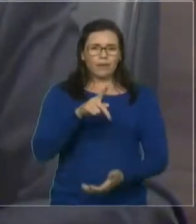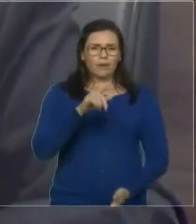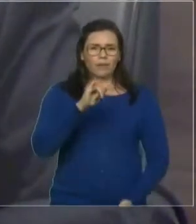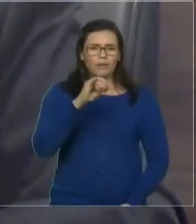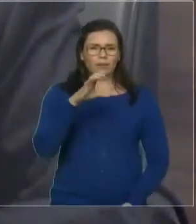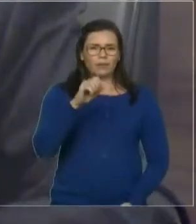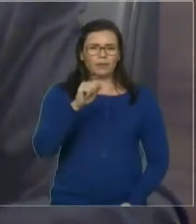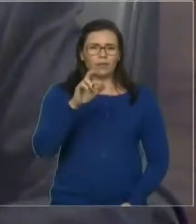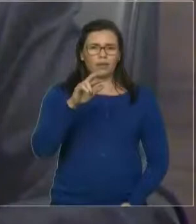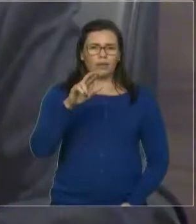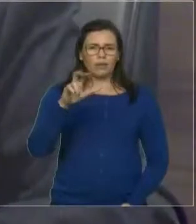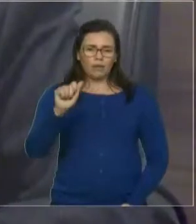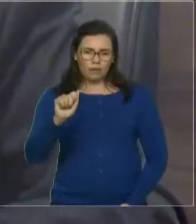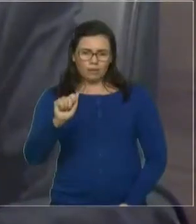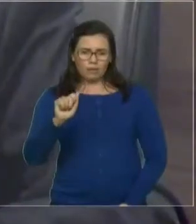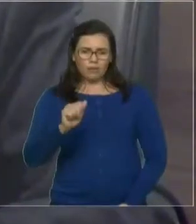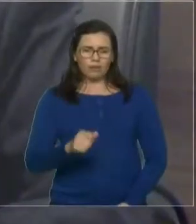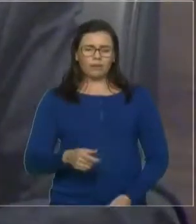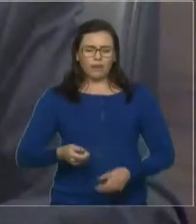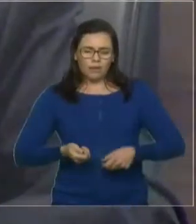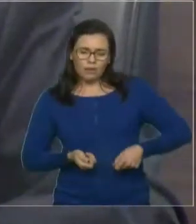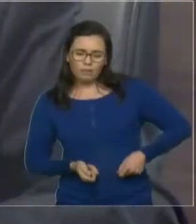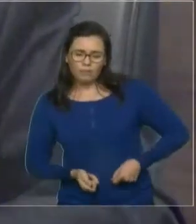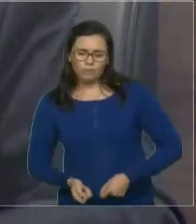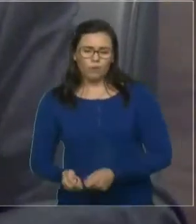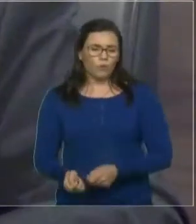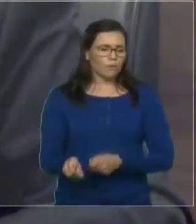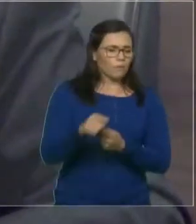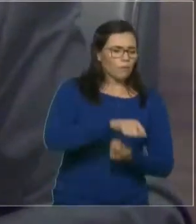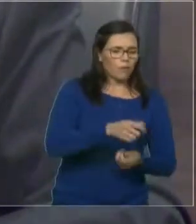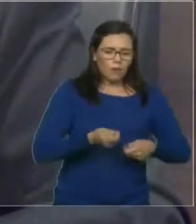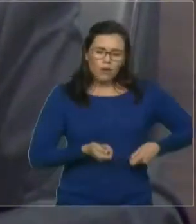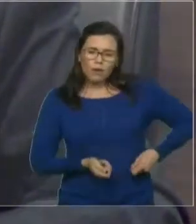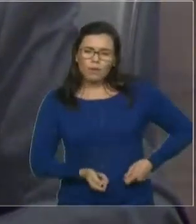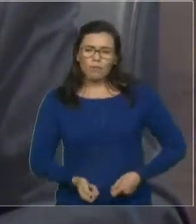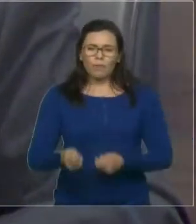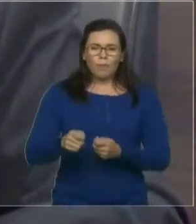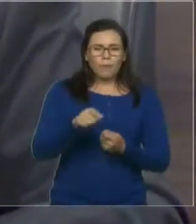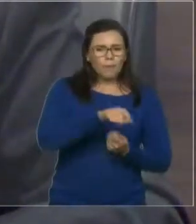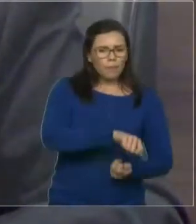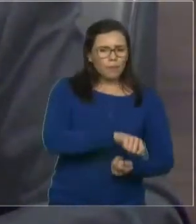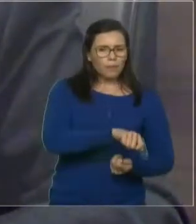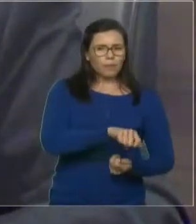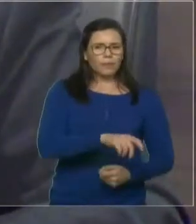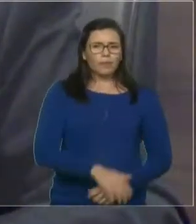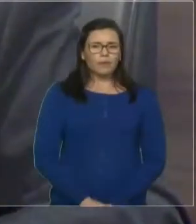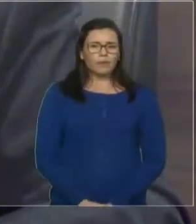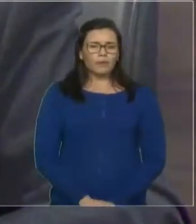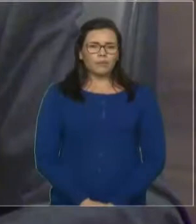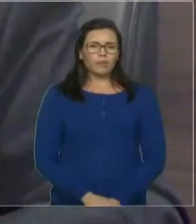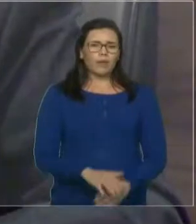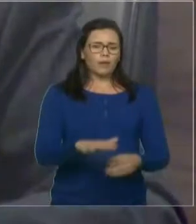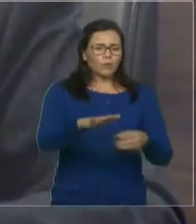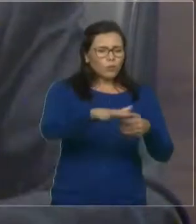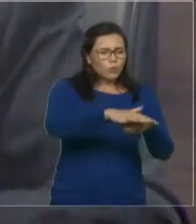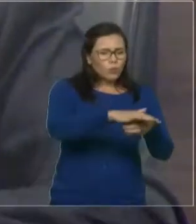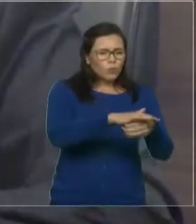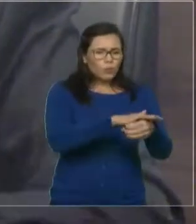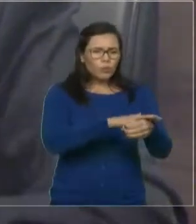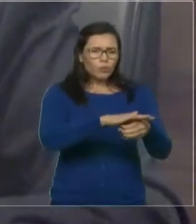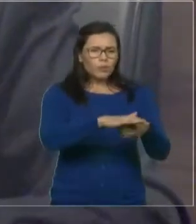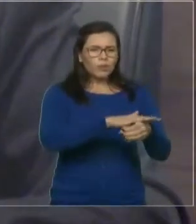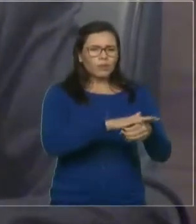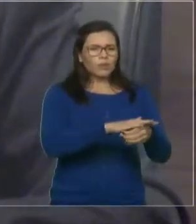Com relação às MAs, a gente aqui quer fazer uma defesa do governador Flávio Dino, porque, na verdade, ele está cuidando